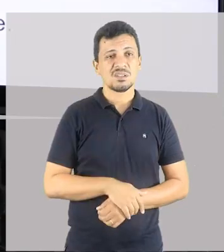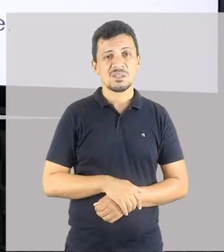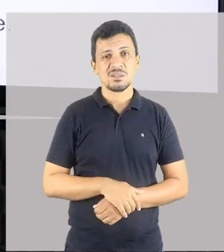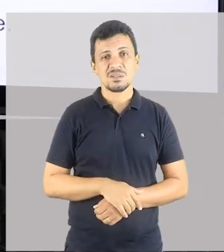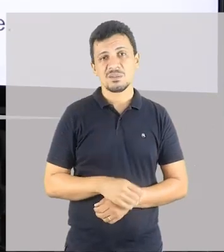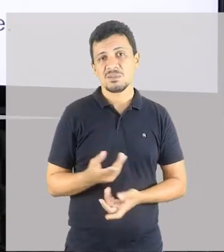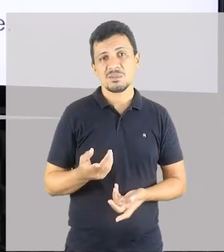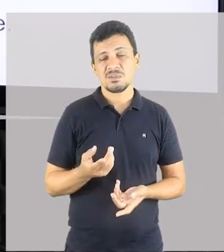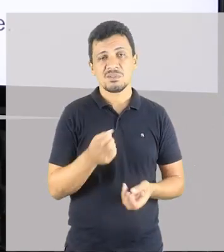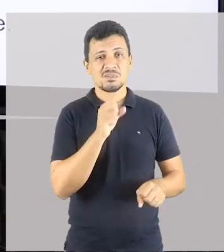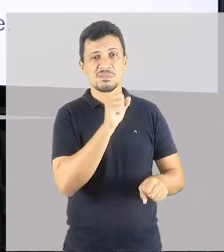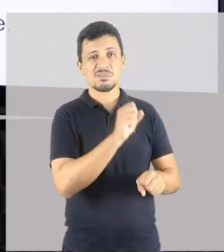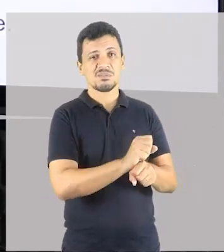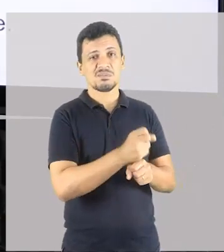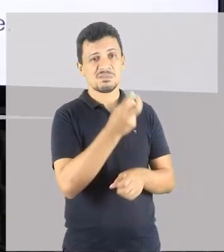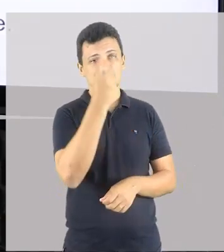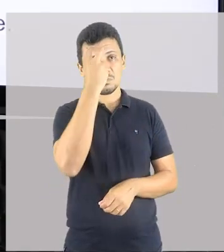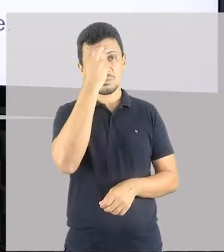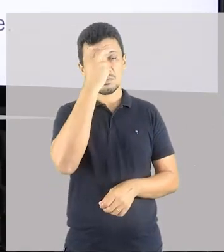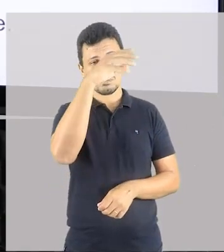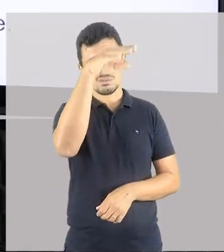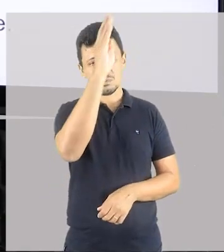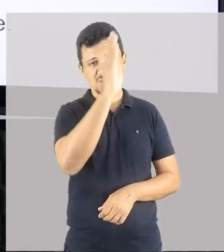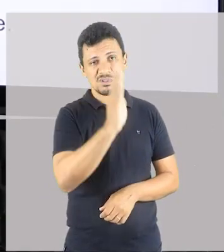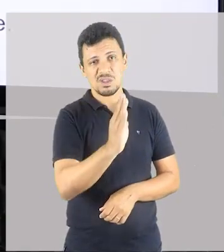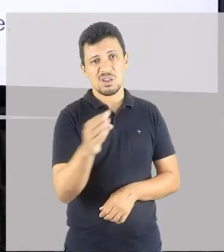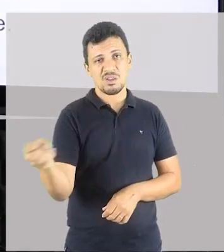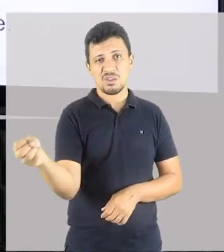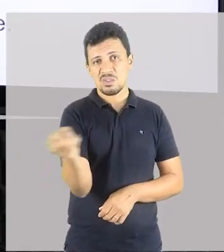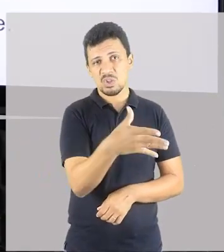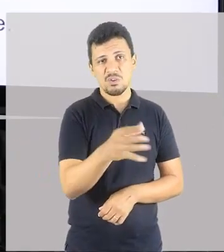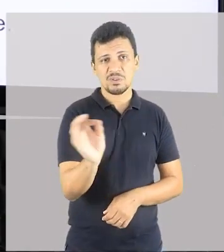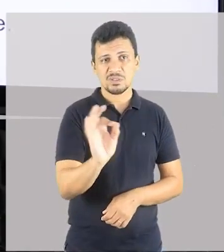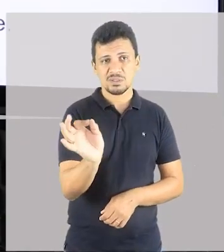de ritmo mesmo, certo? Sem inovação, por